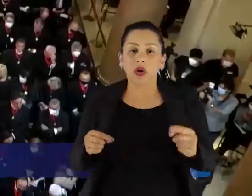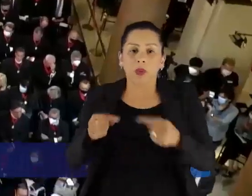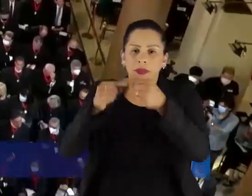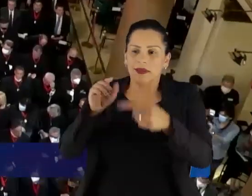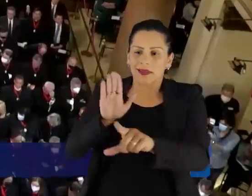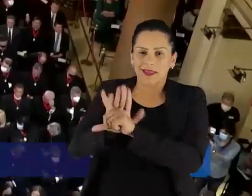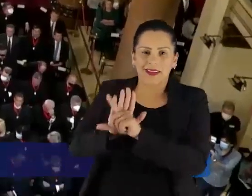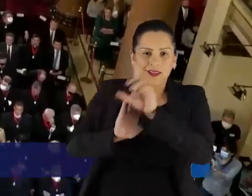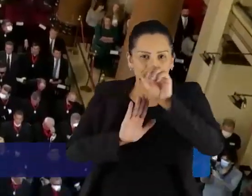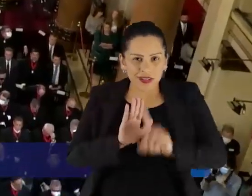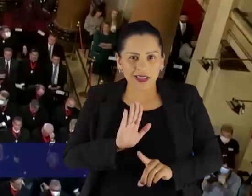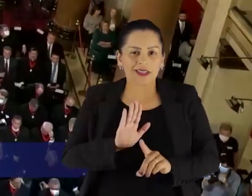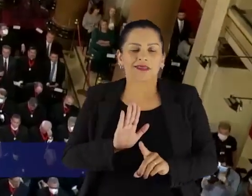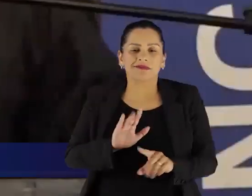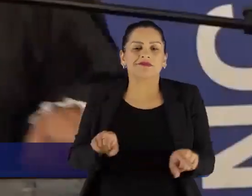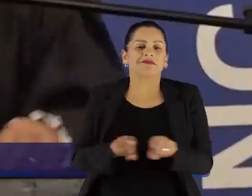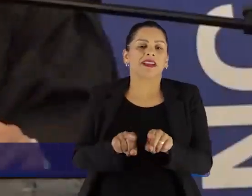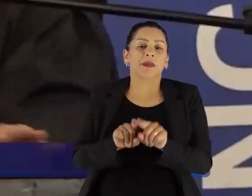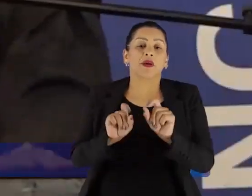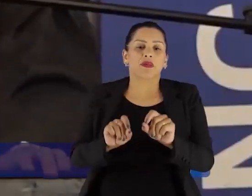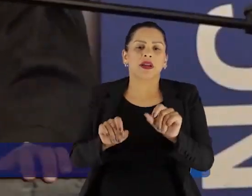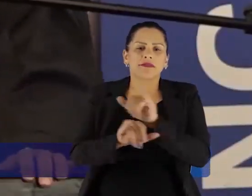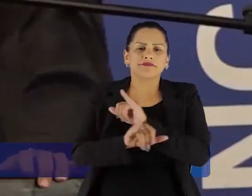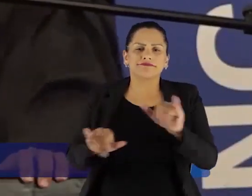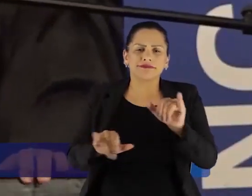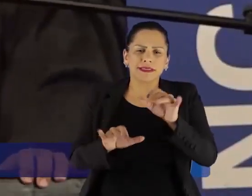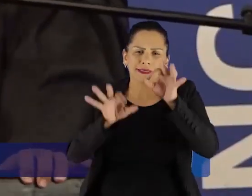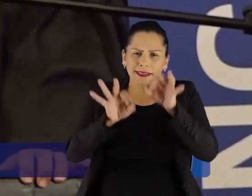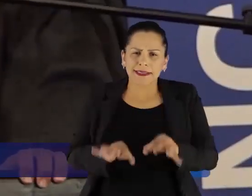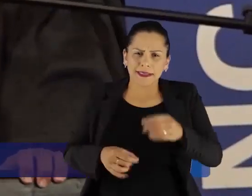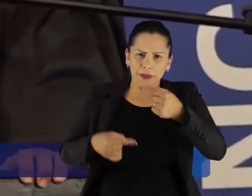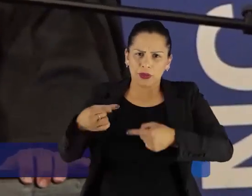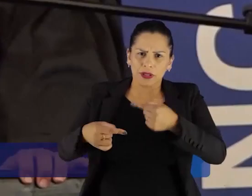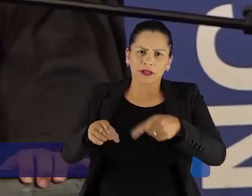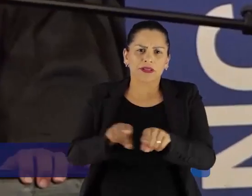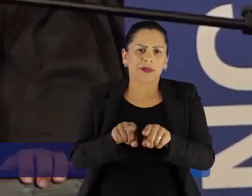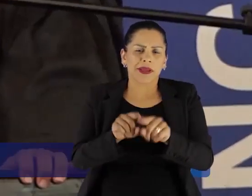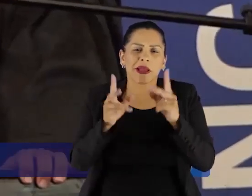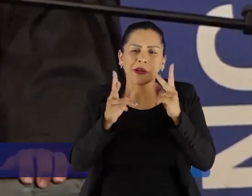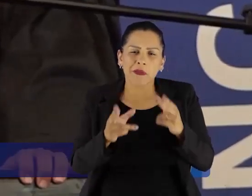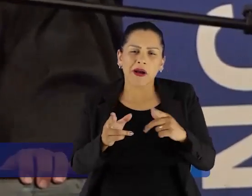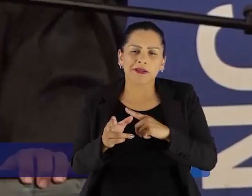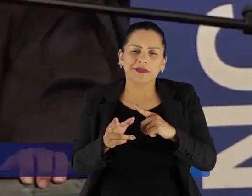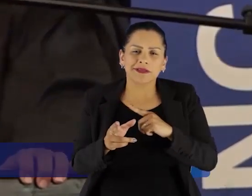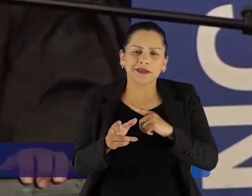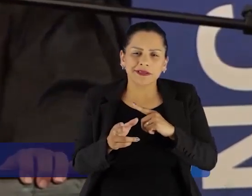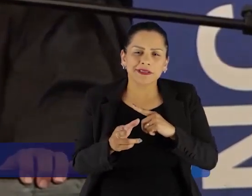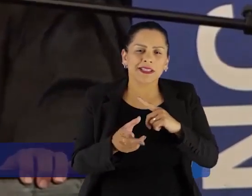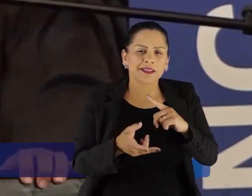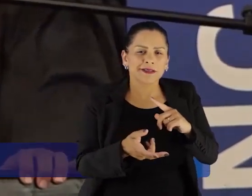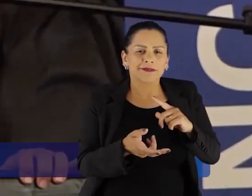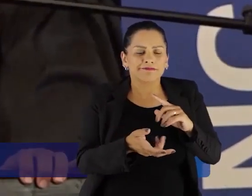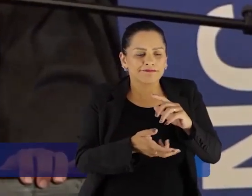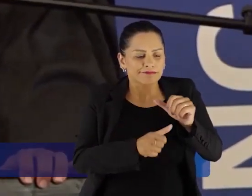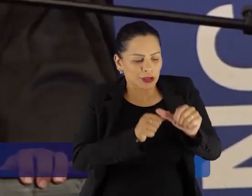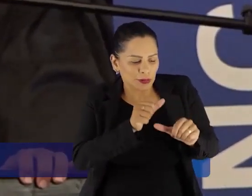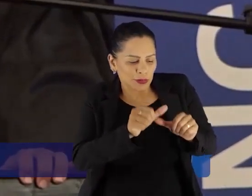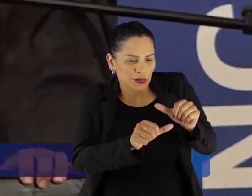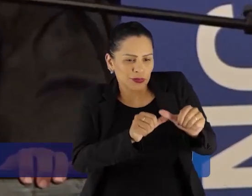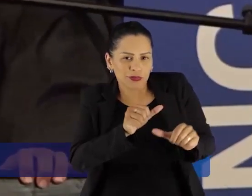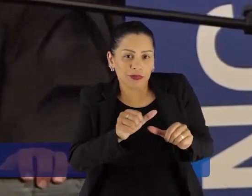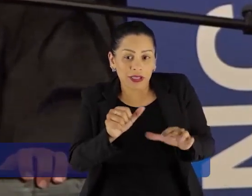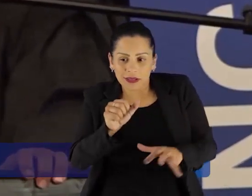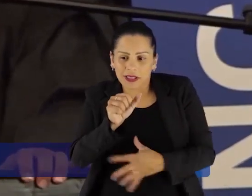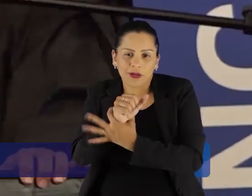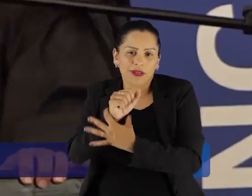ao direito no tudo a certeza a política assim como o moleiro prussiano da segurança fornecida pelo